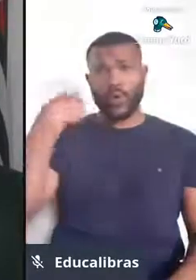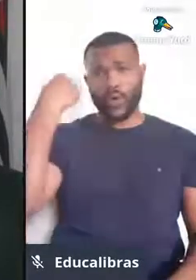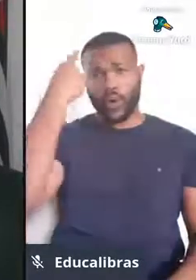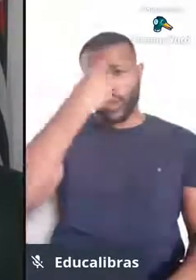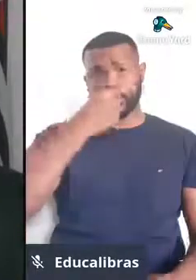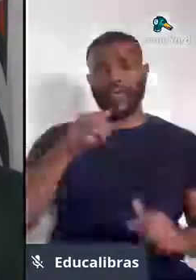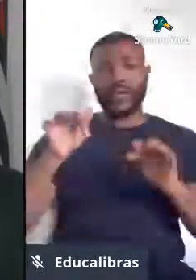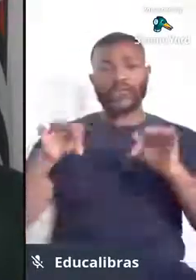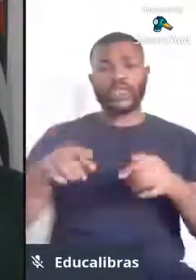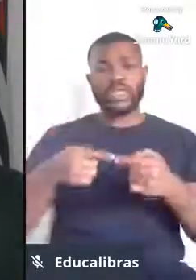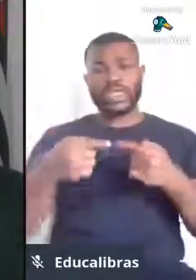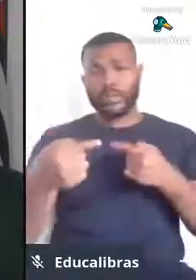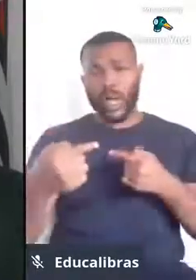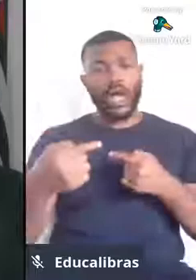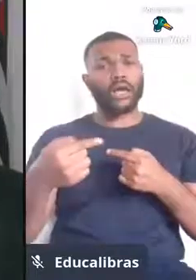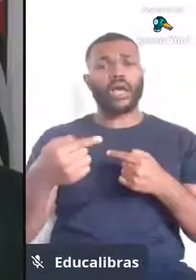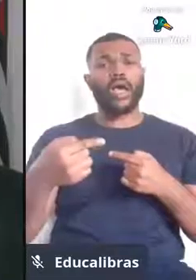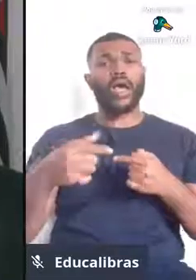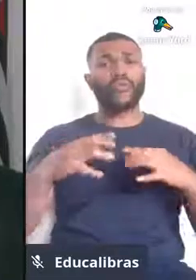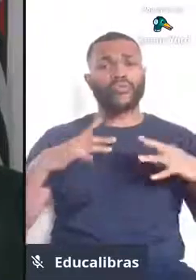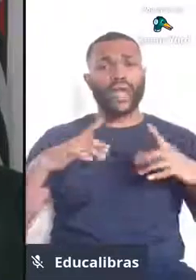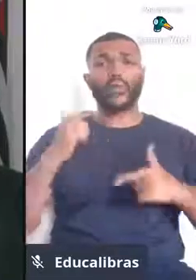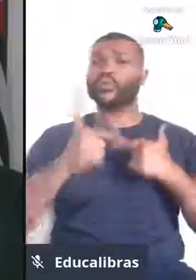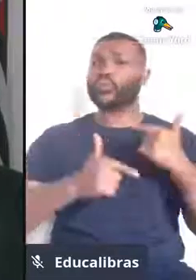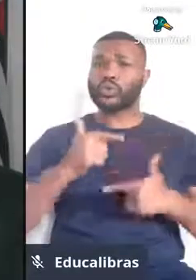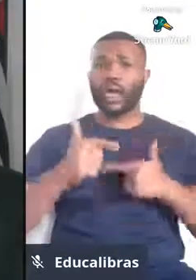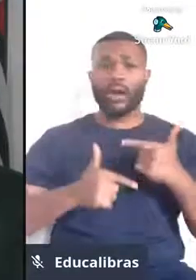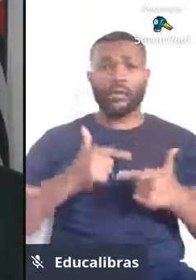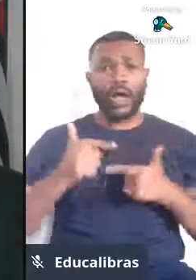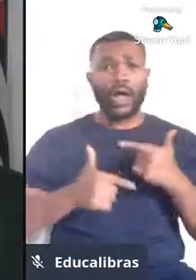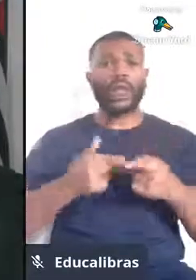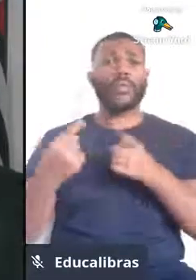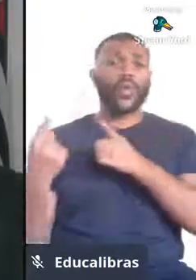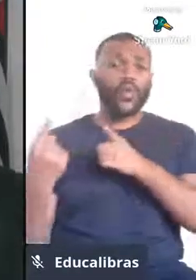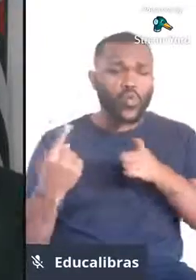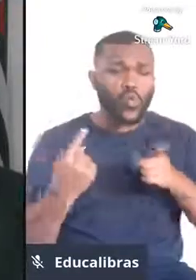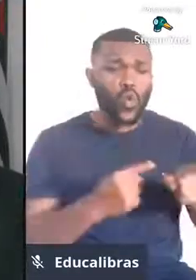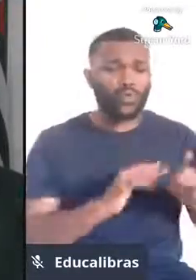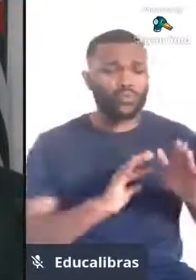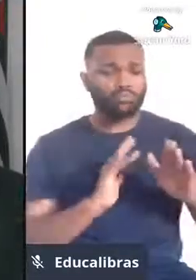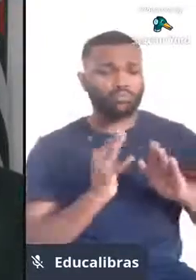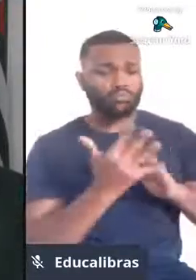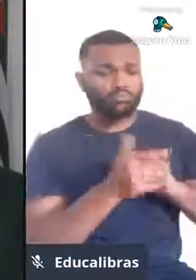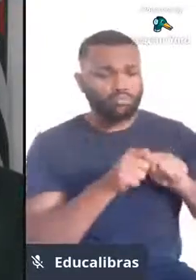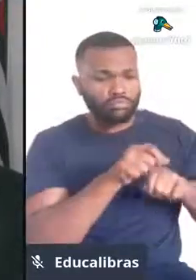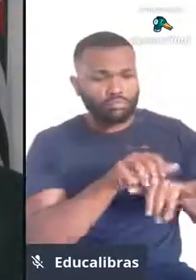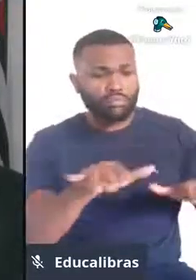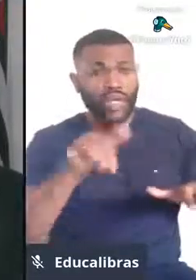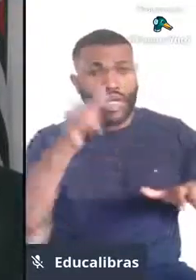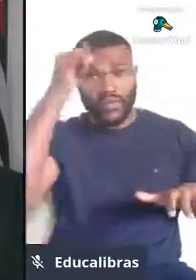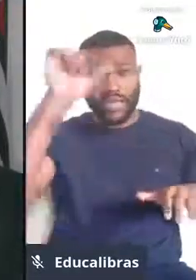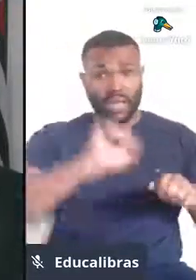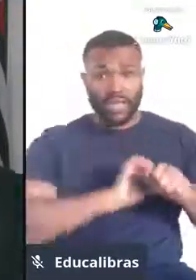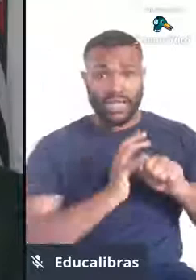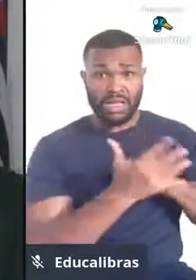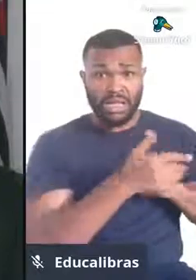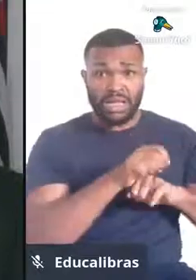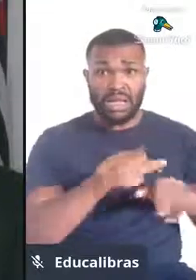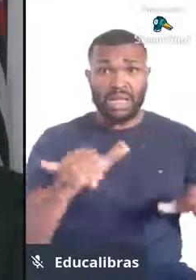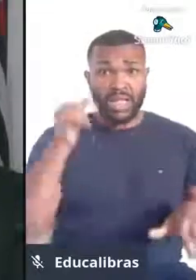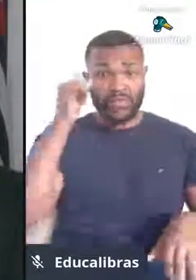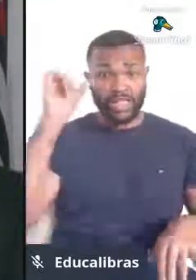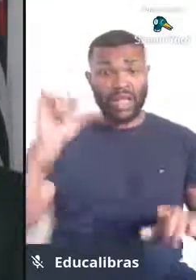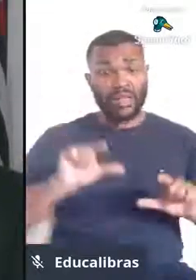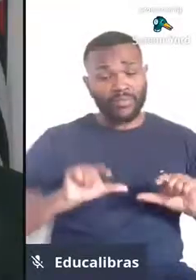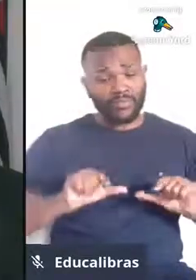feriados, para vencer a pandemia da melhor maneira possível, sabendo que é uma batalha em glória desde o